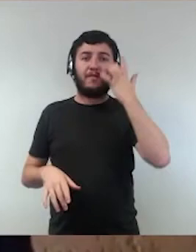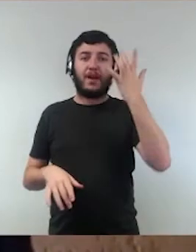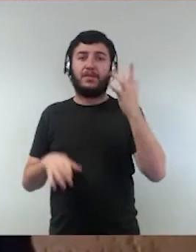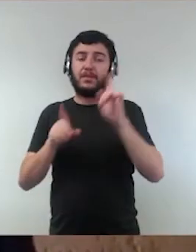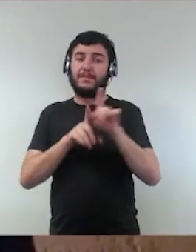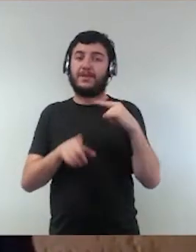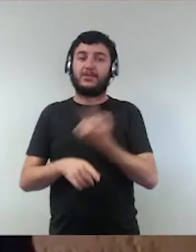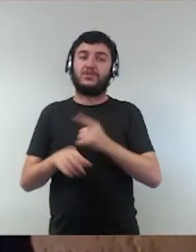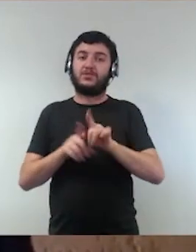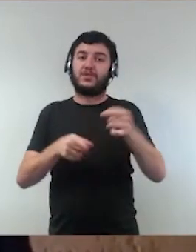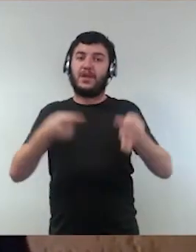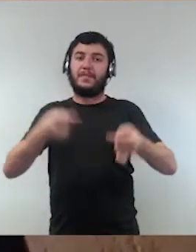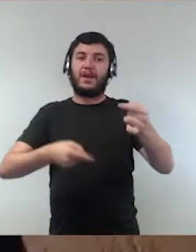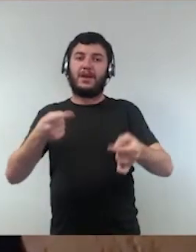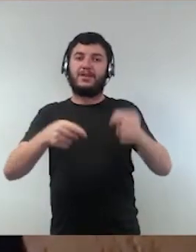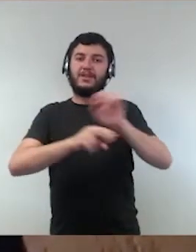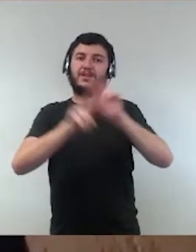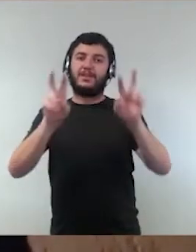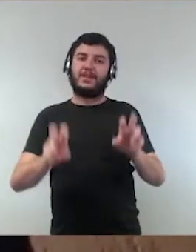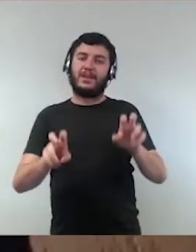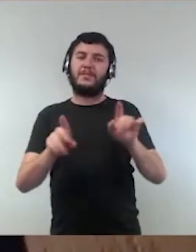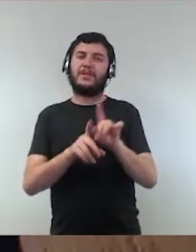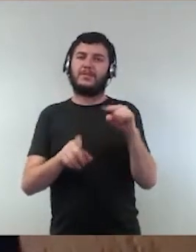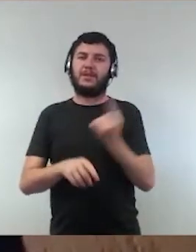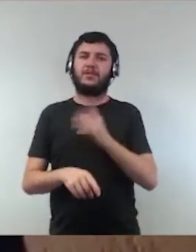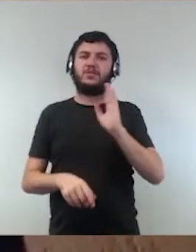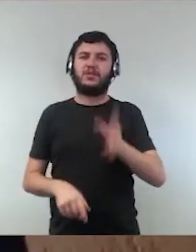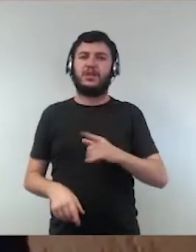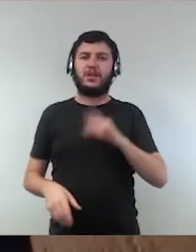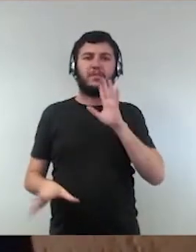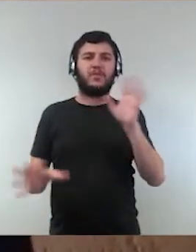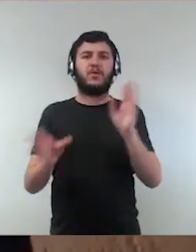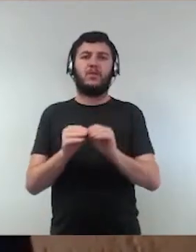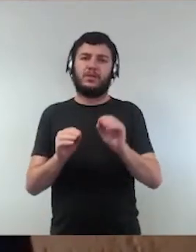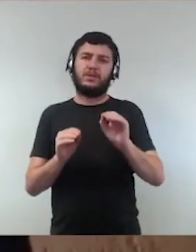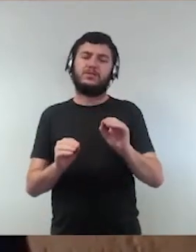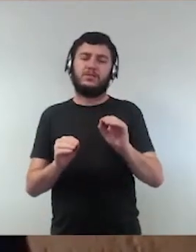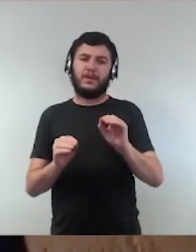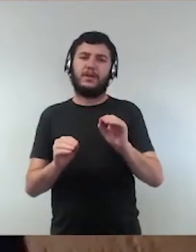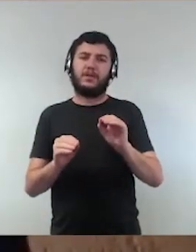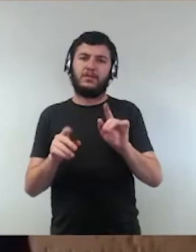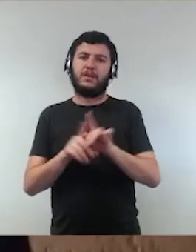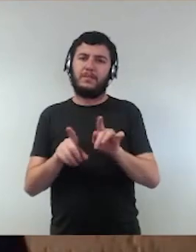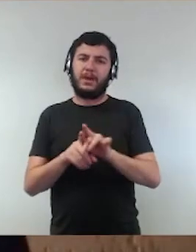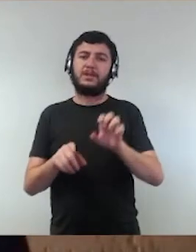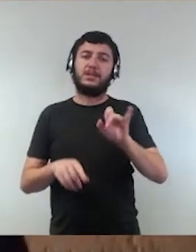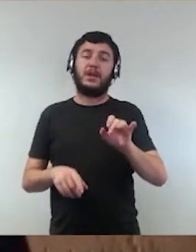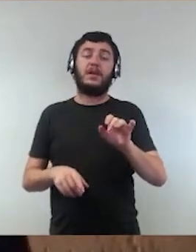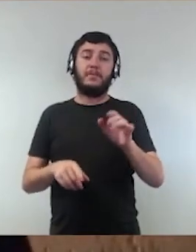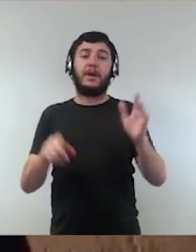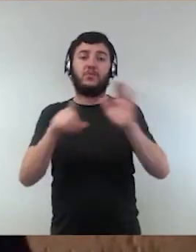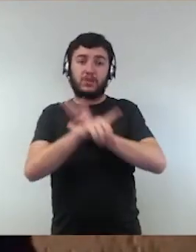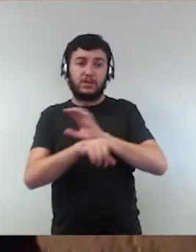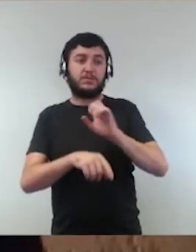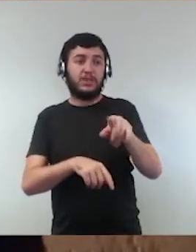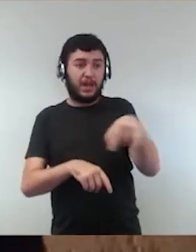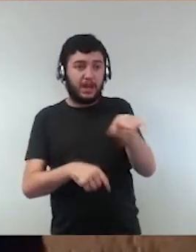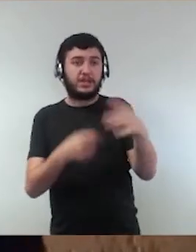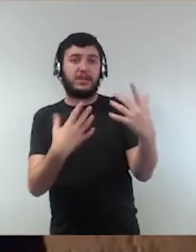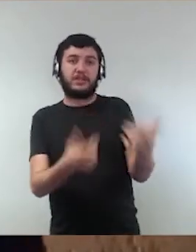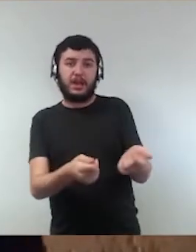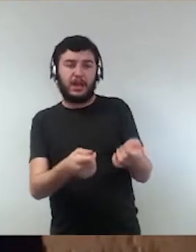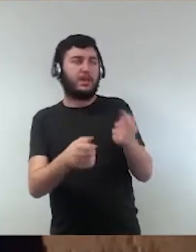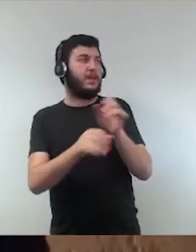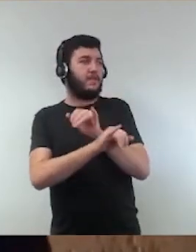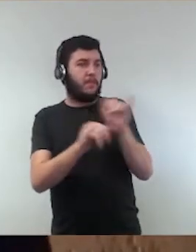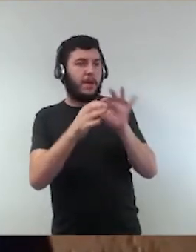do tema somente sob a égide do consentimento, do ato negocial, e, enfim, mas a vida está aí para nos dizer